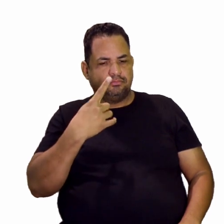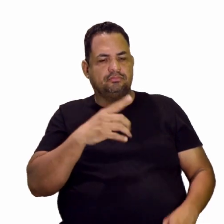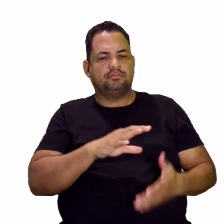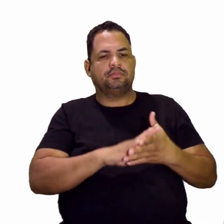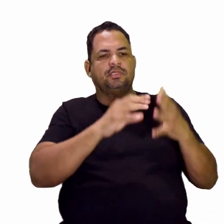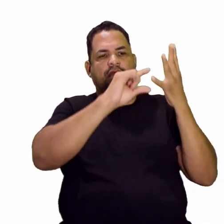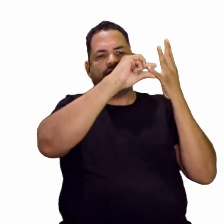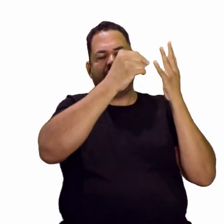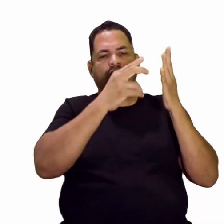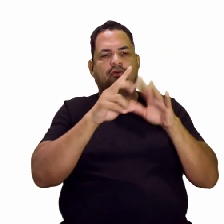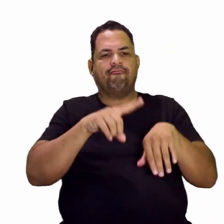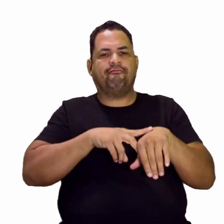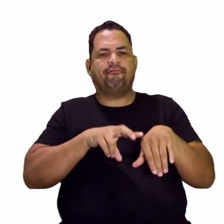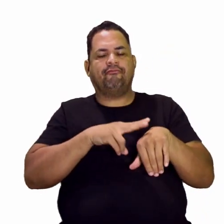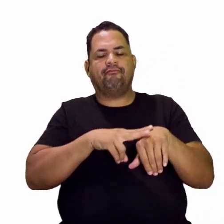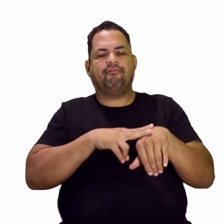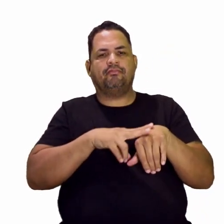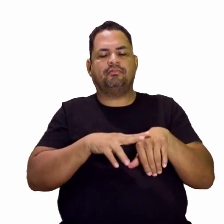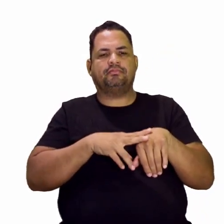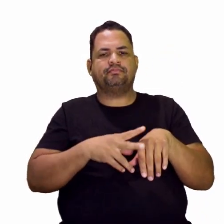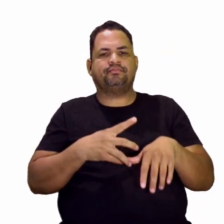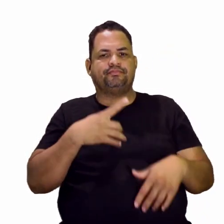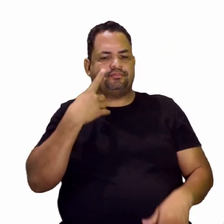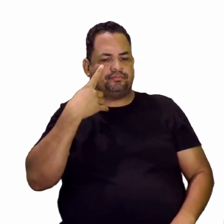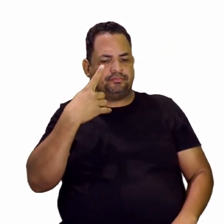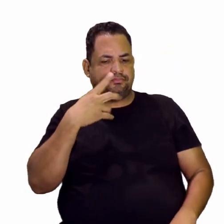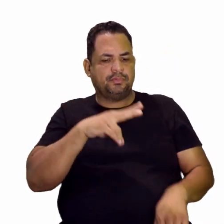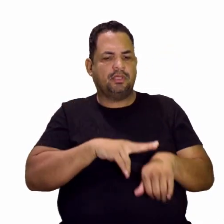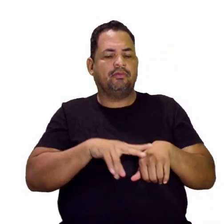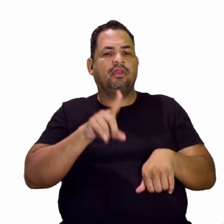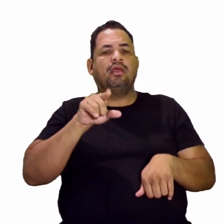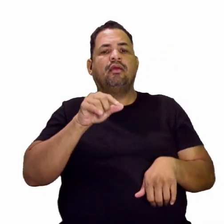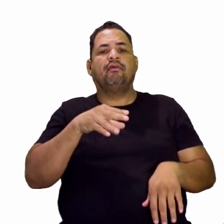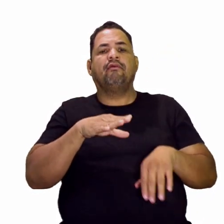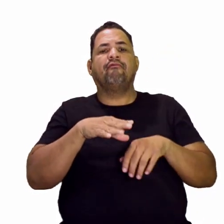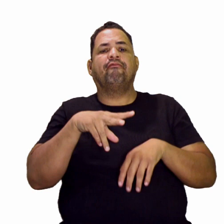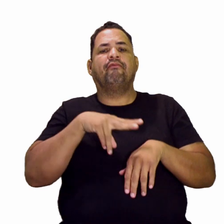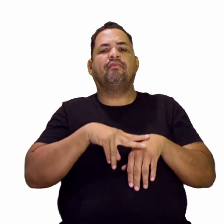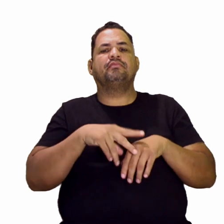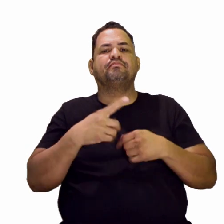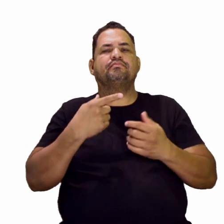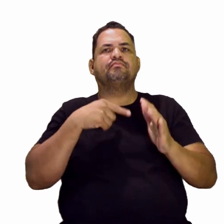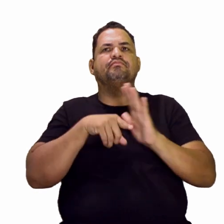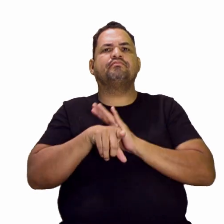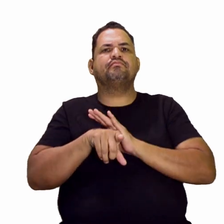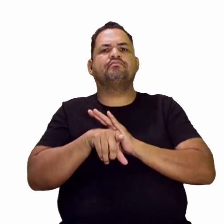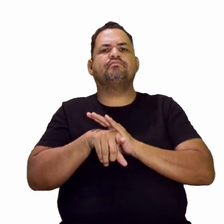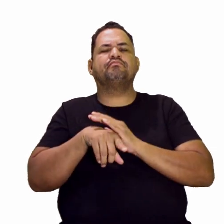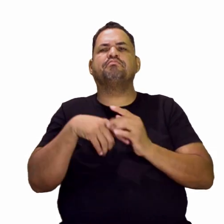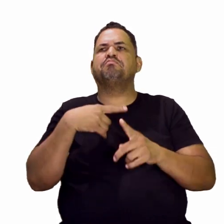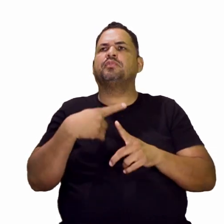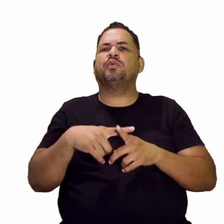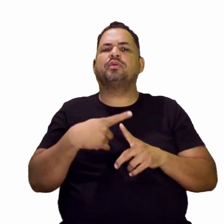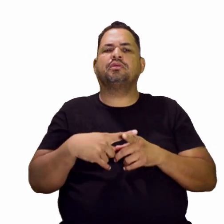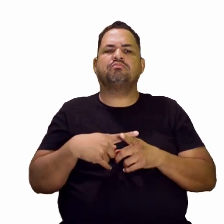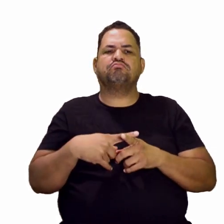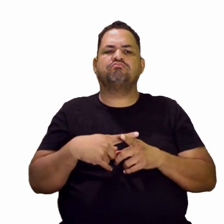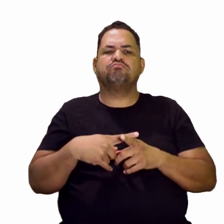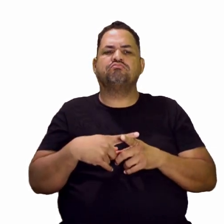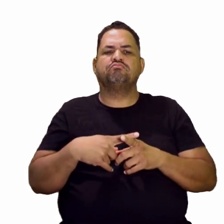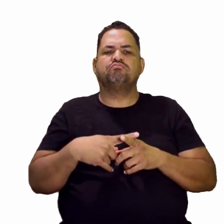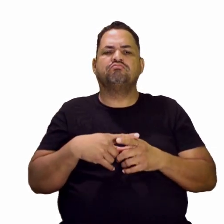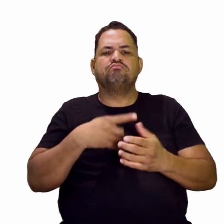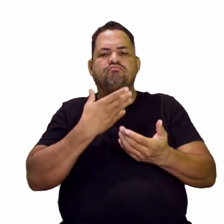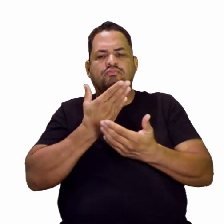quê? Né? Aliás, eu observei a folha verde. Aí eu pergunto para mim mesmo, por que ela é verde? Aí eu